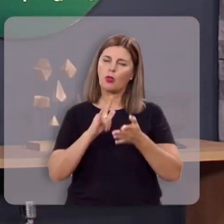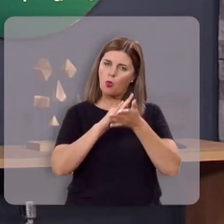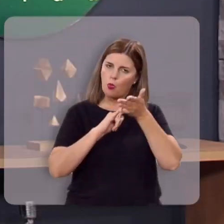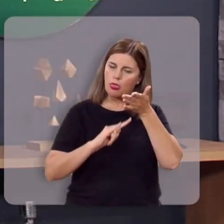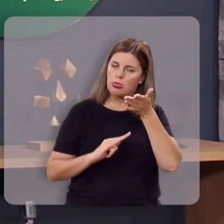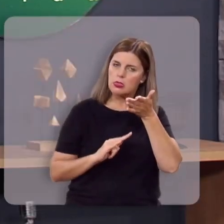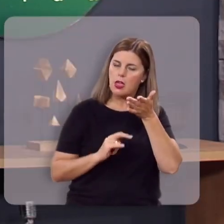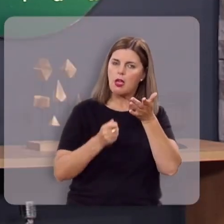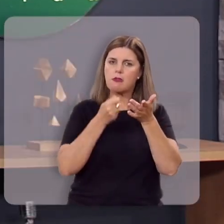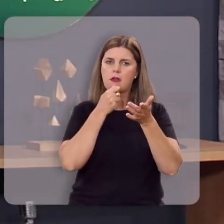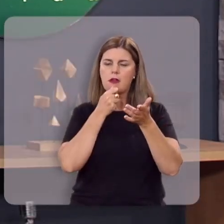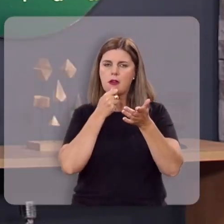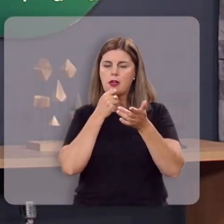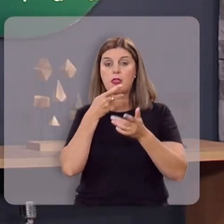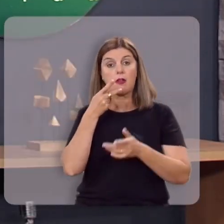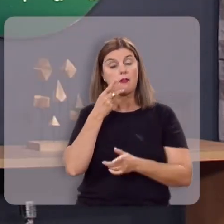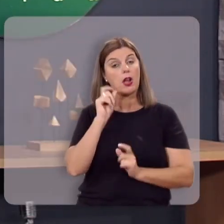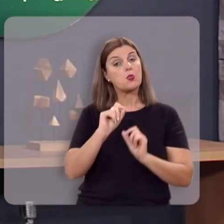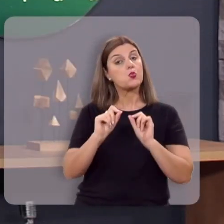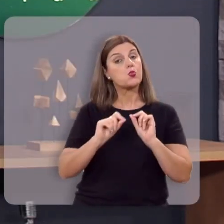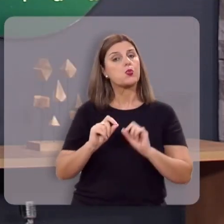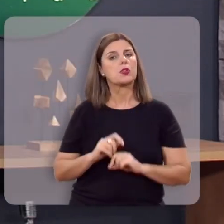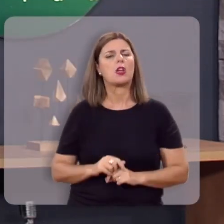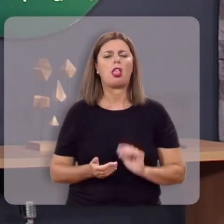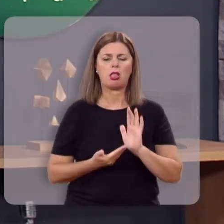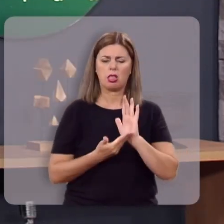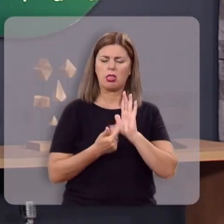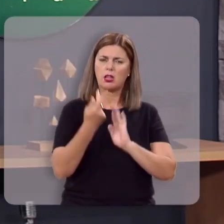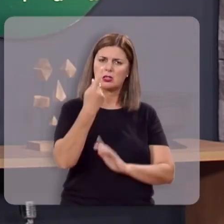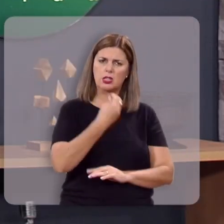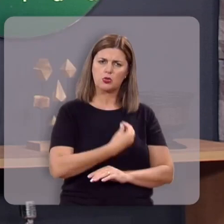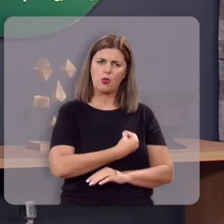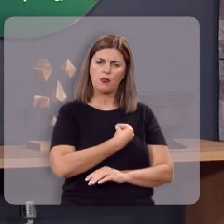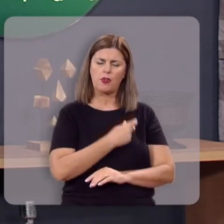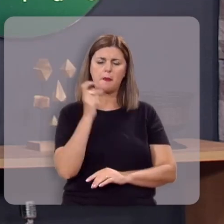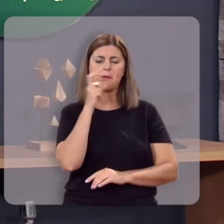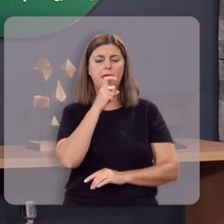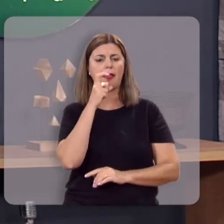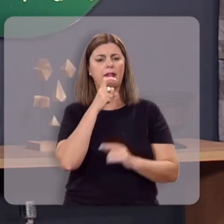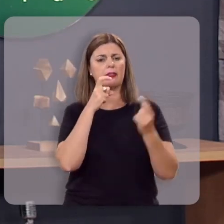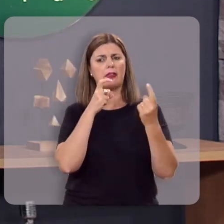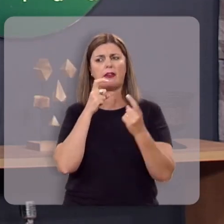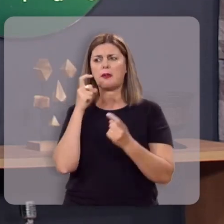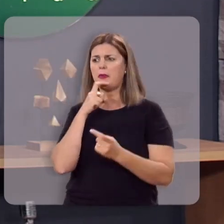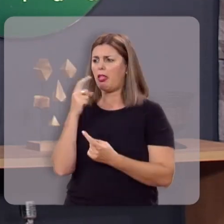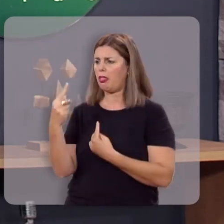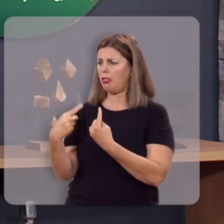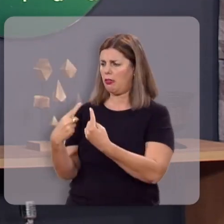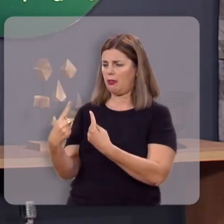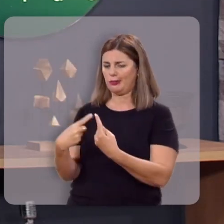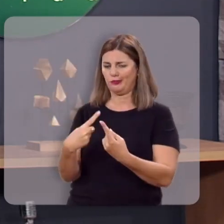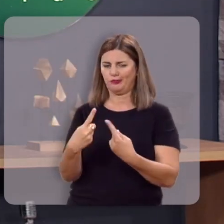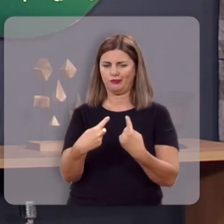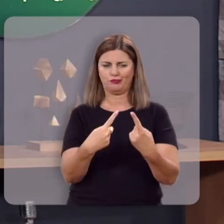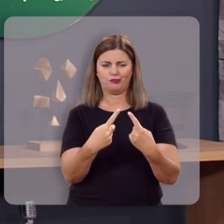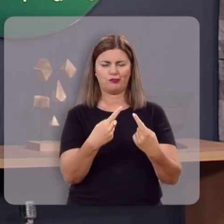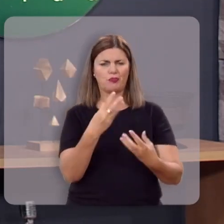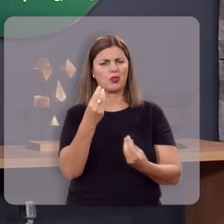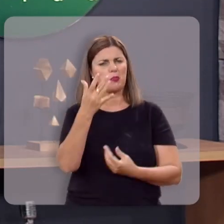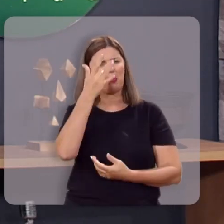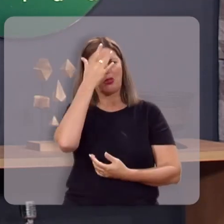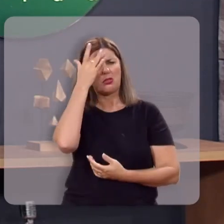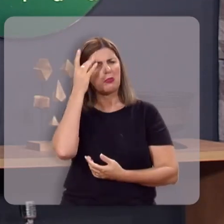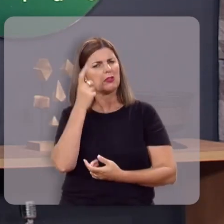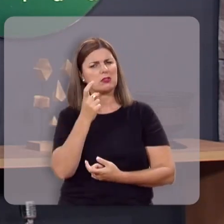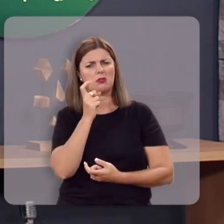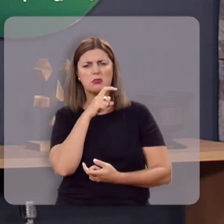O texto ainda vai além e diz assim, tira da sua vida mentira, não mintais uns aos outros. Hoje, gente, tem